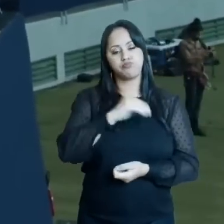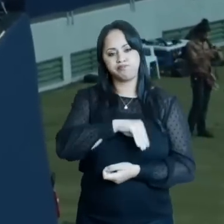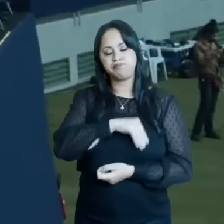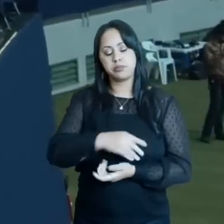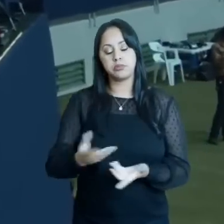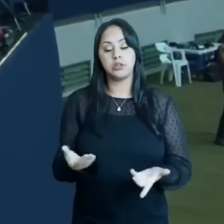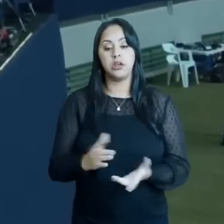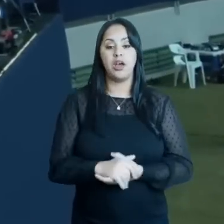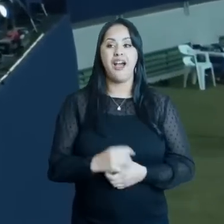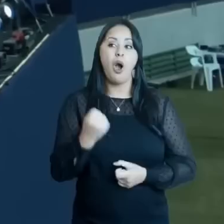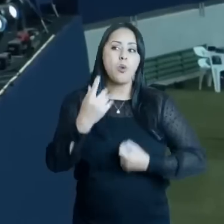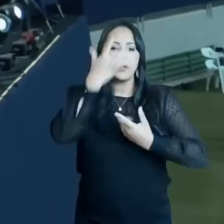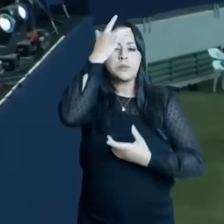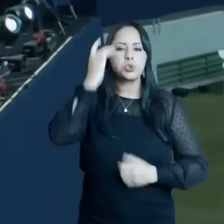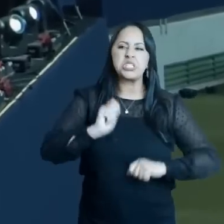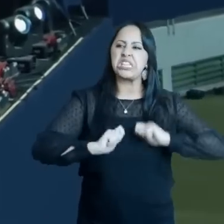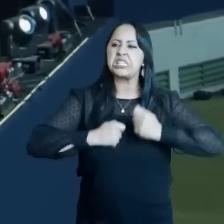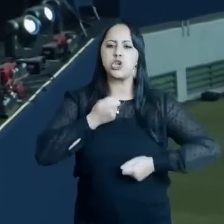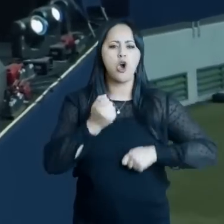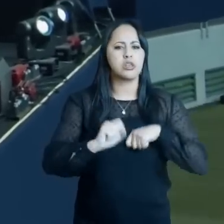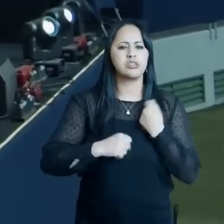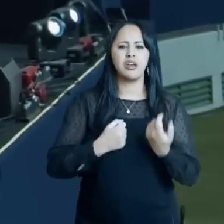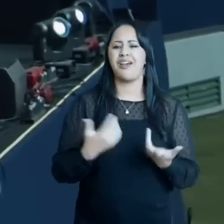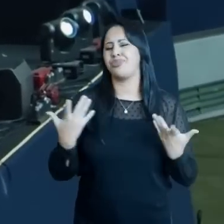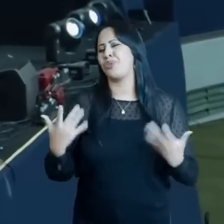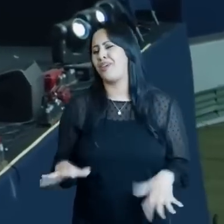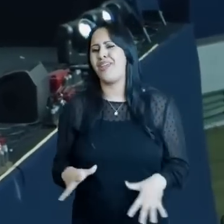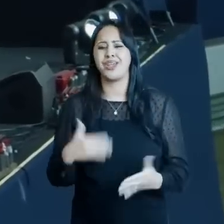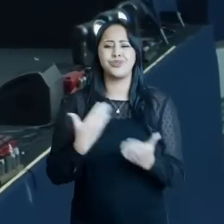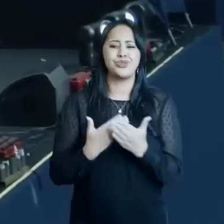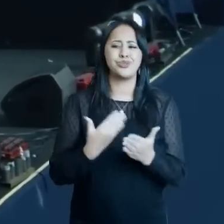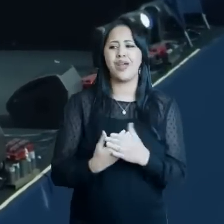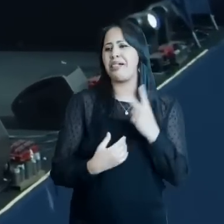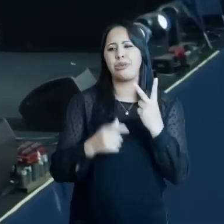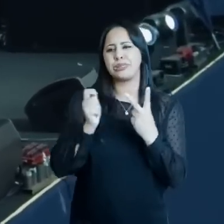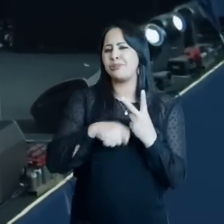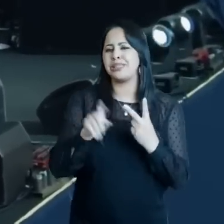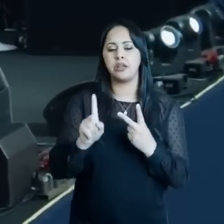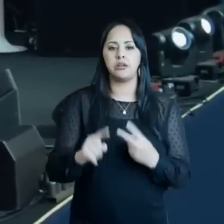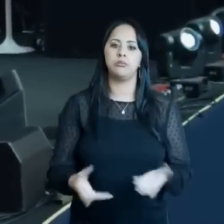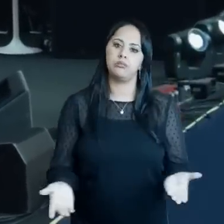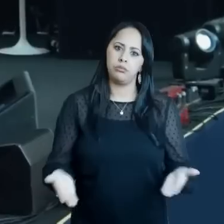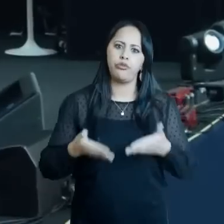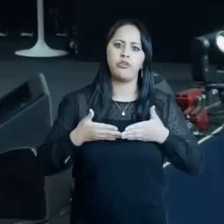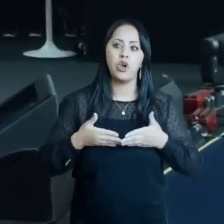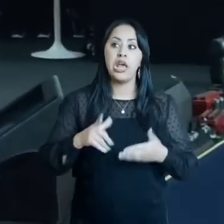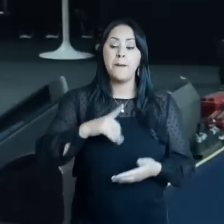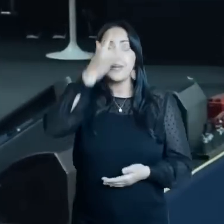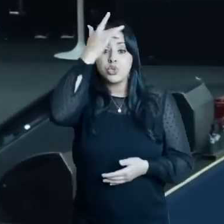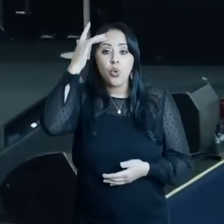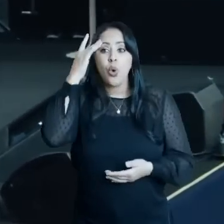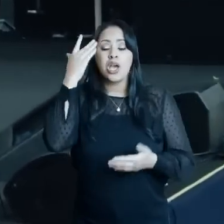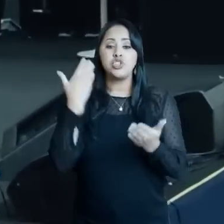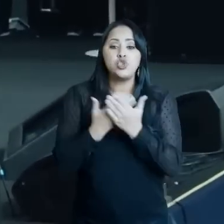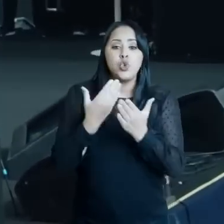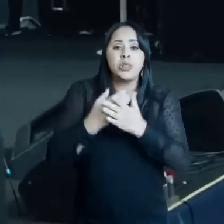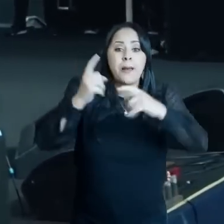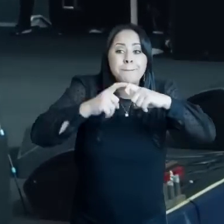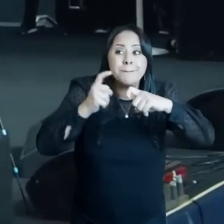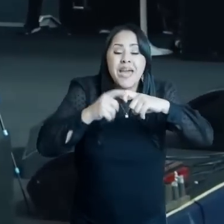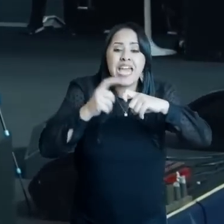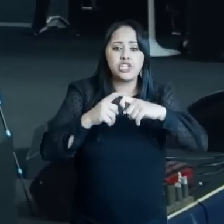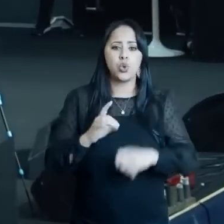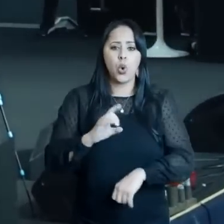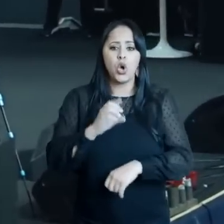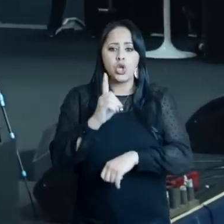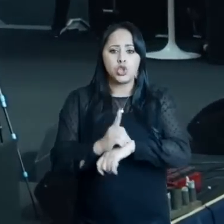E daí muita pessoa ansiosa, ah, não quero estudar 2 meses não. Gente, tem gente que faz medicina, tem gente que faz doutorado, pós-doutorado, faz